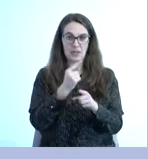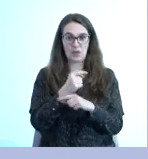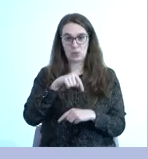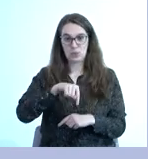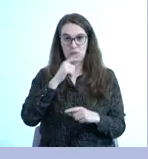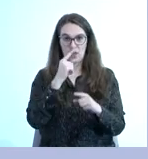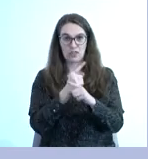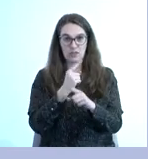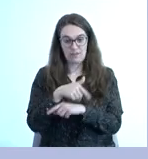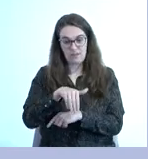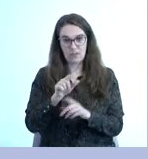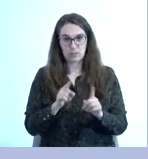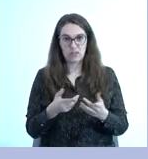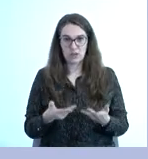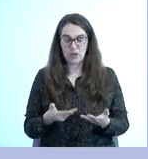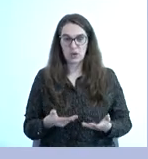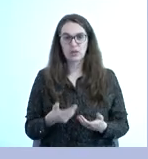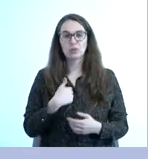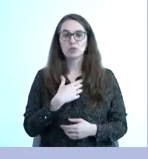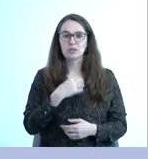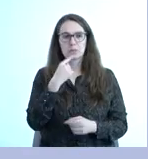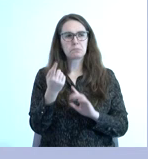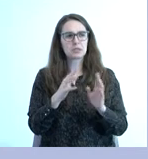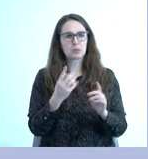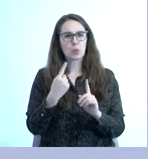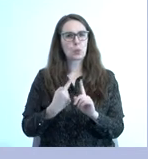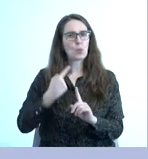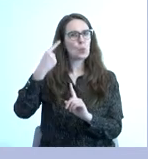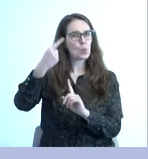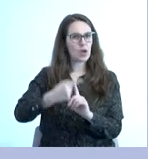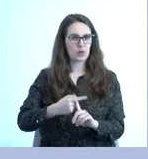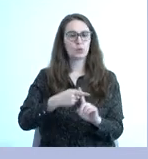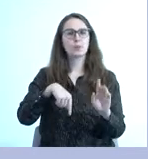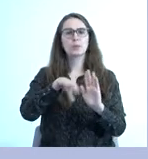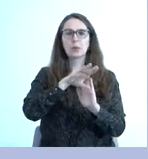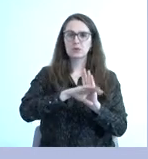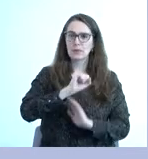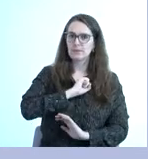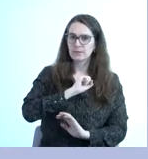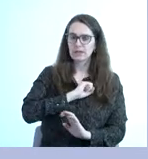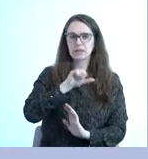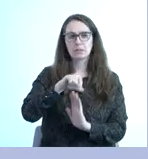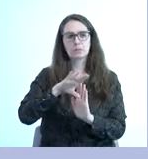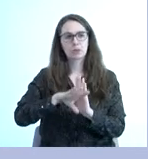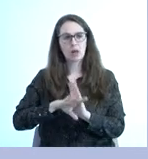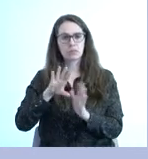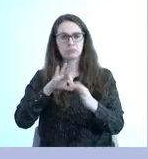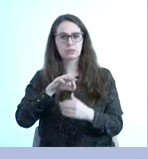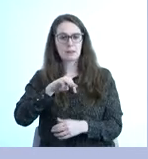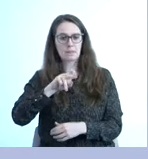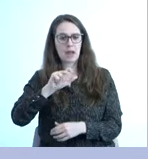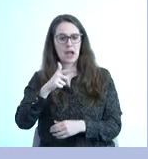agora se iniciam, que vão durar quase um ano, com programação minha e da